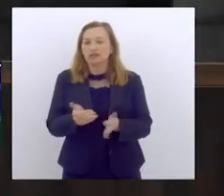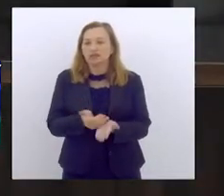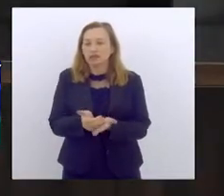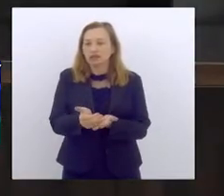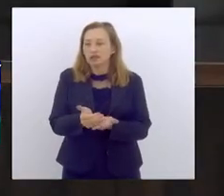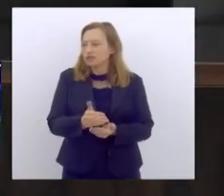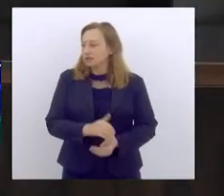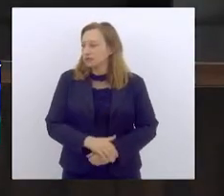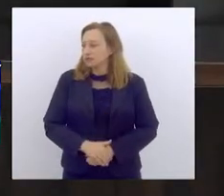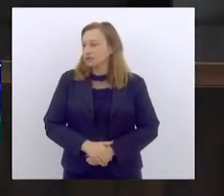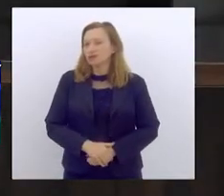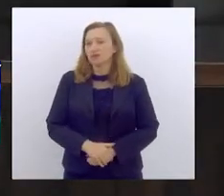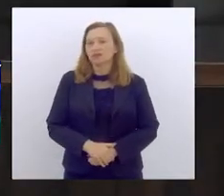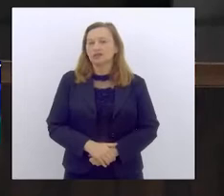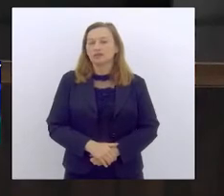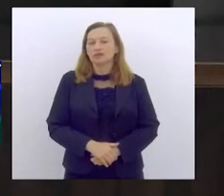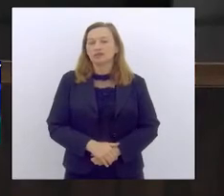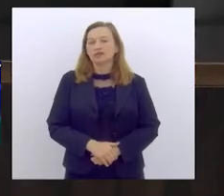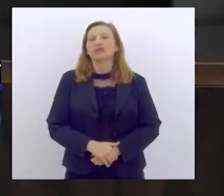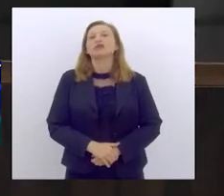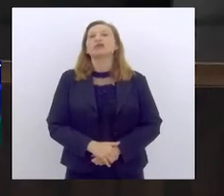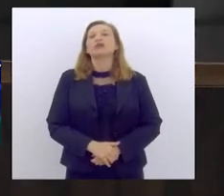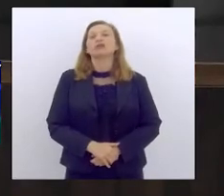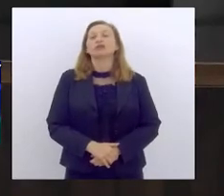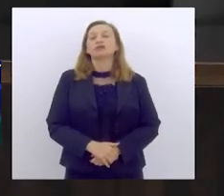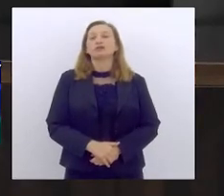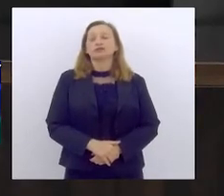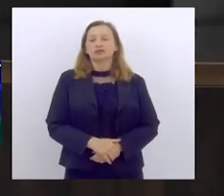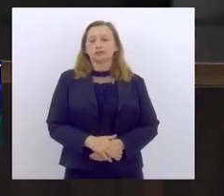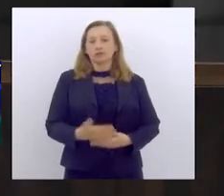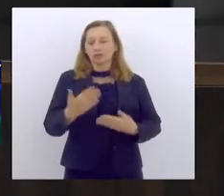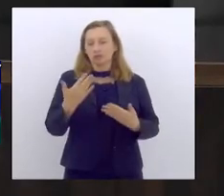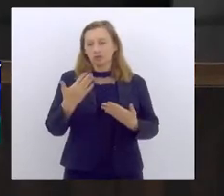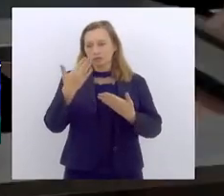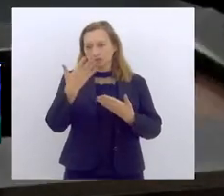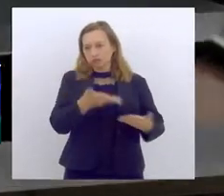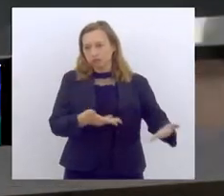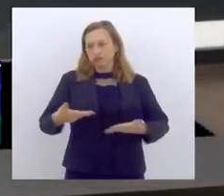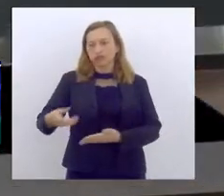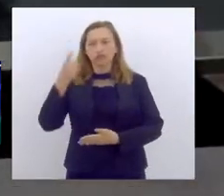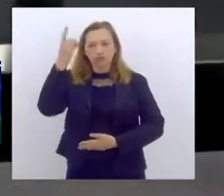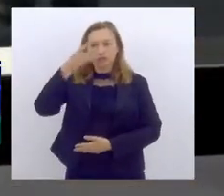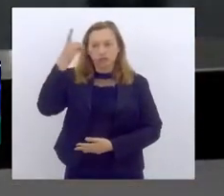inicial eu convido o Nobre Deputado Luiz Paulo